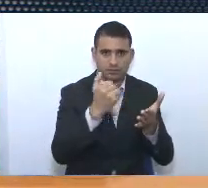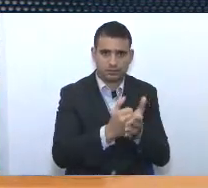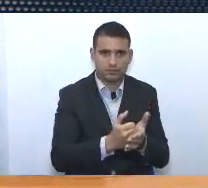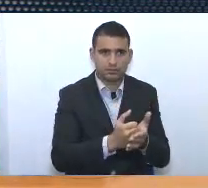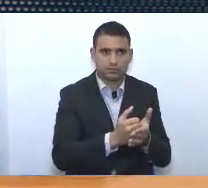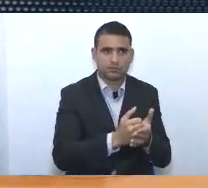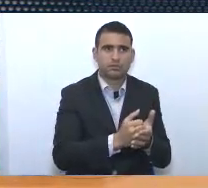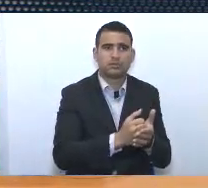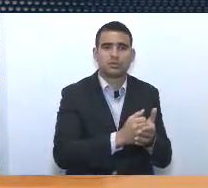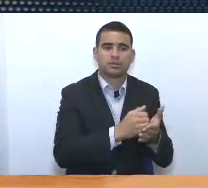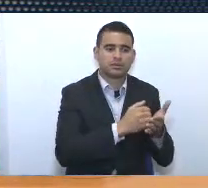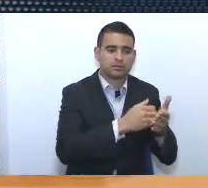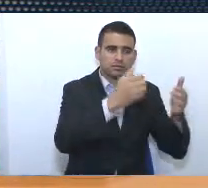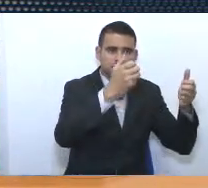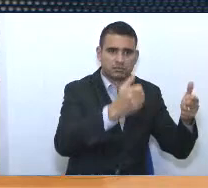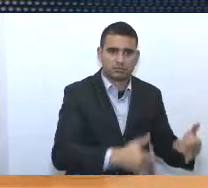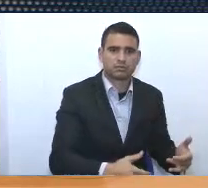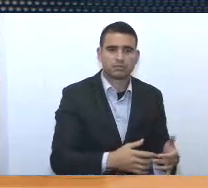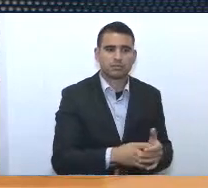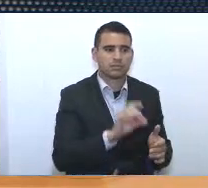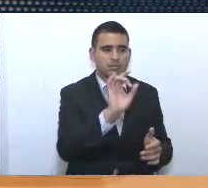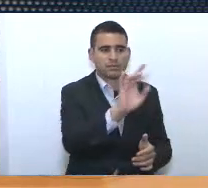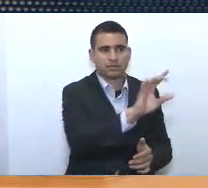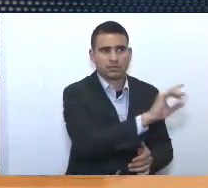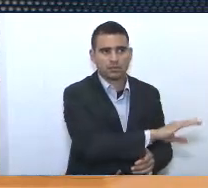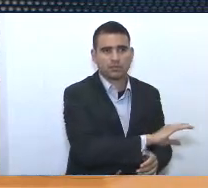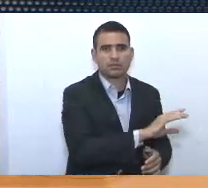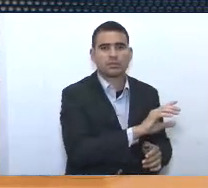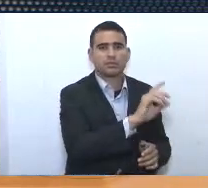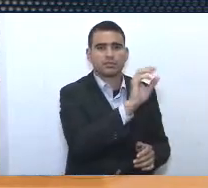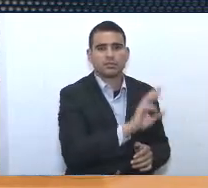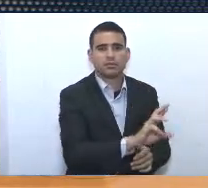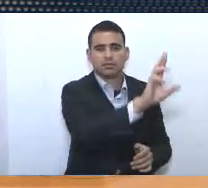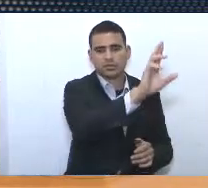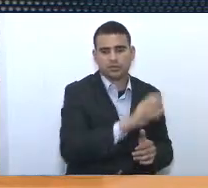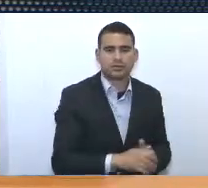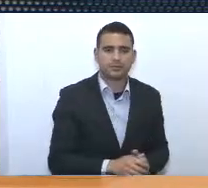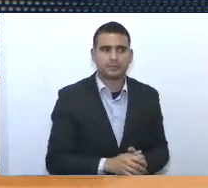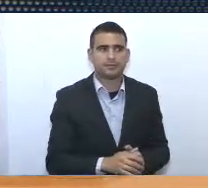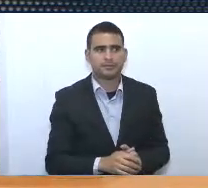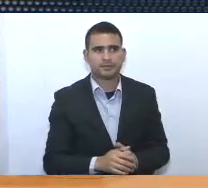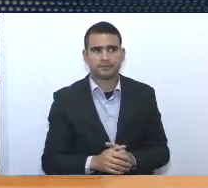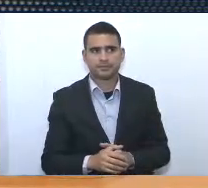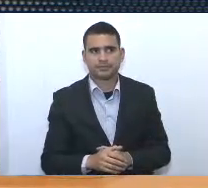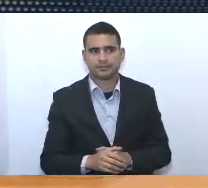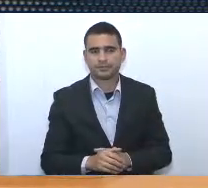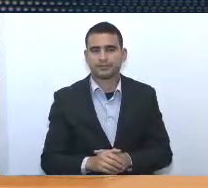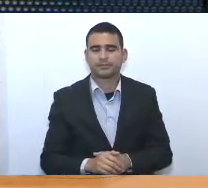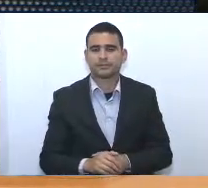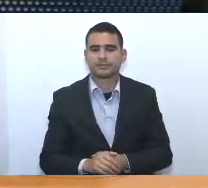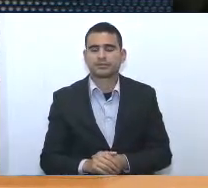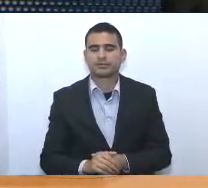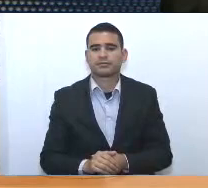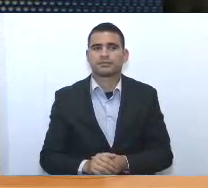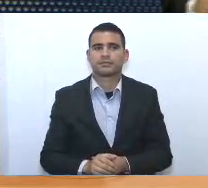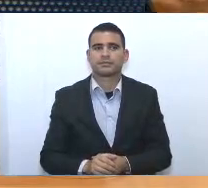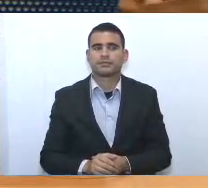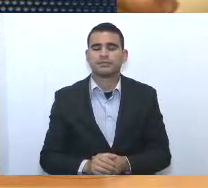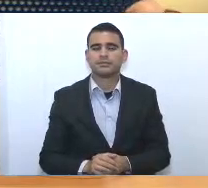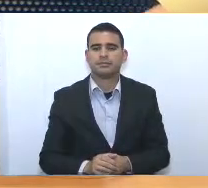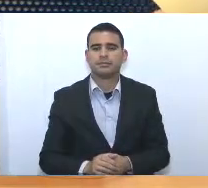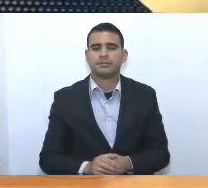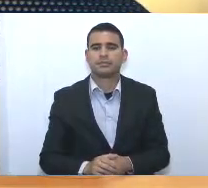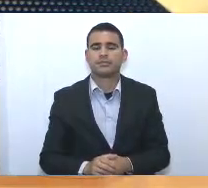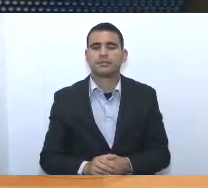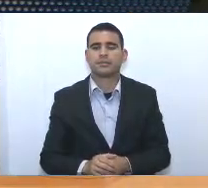que já identifica cada morador. E eu me coloco à sua disposição para ir